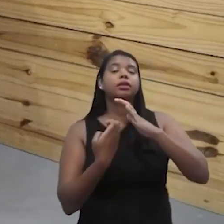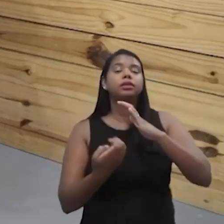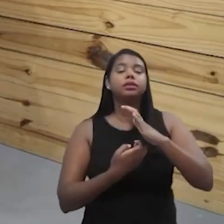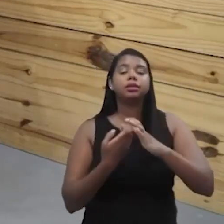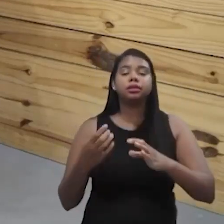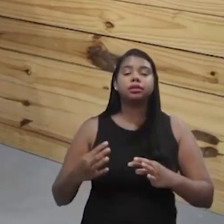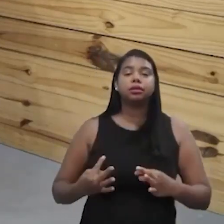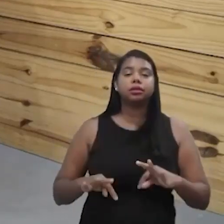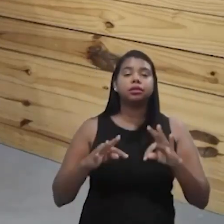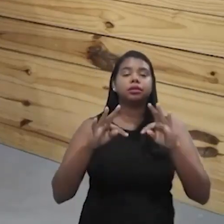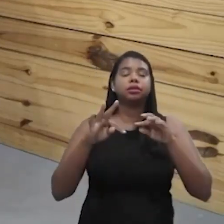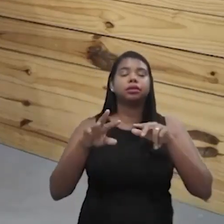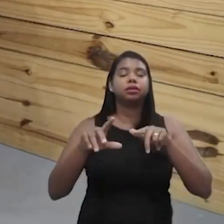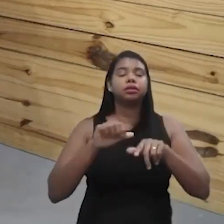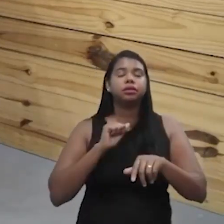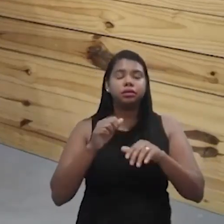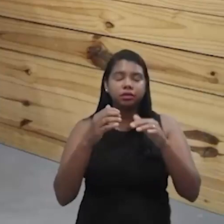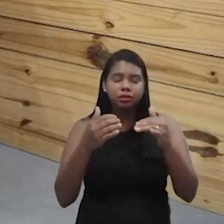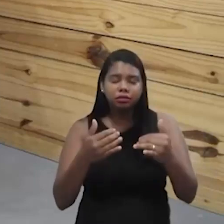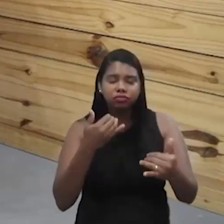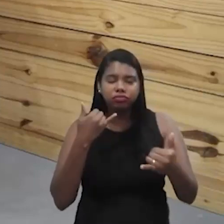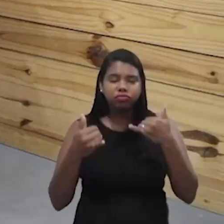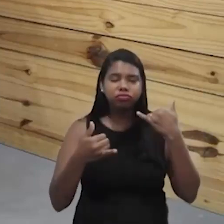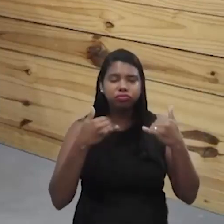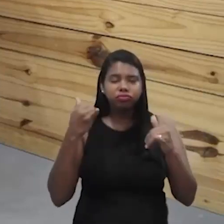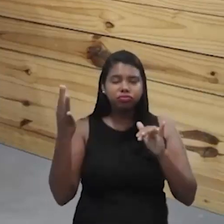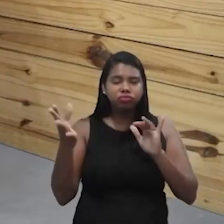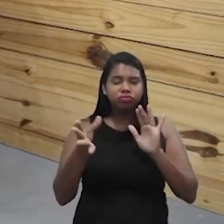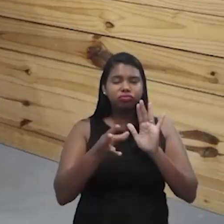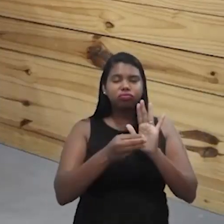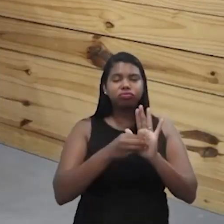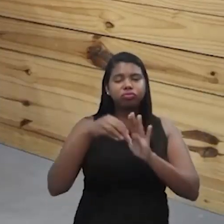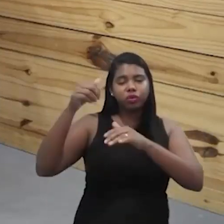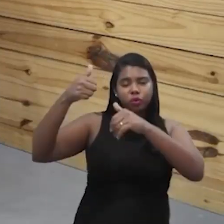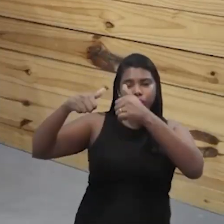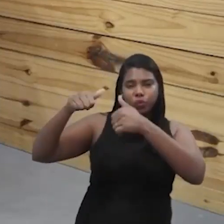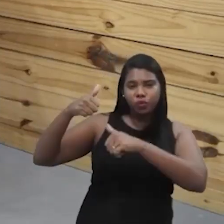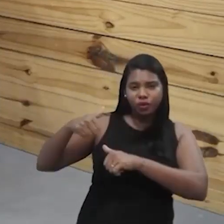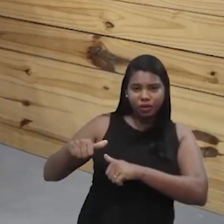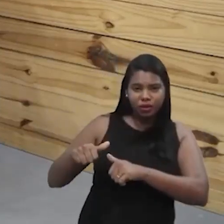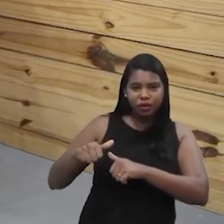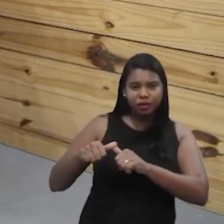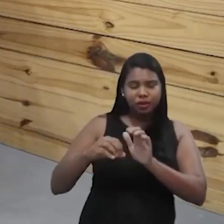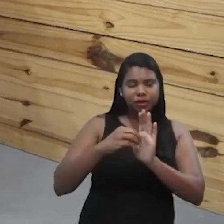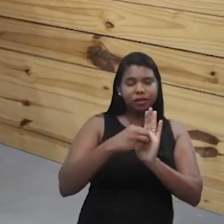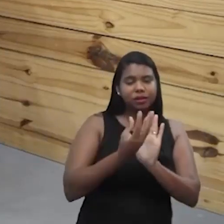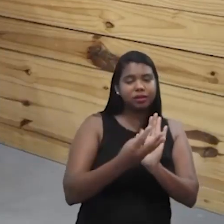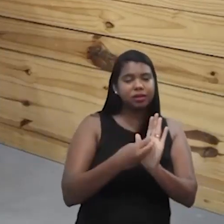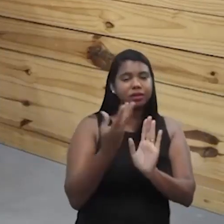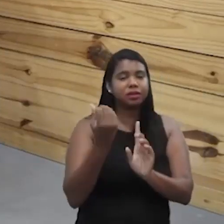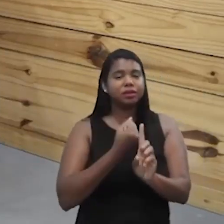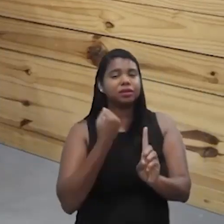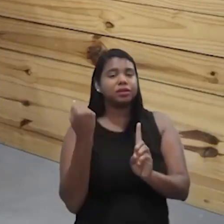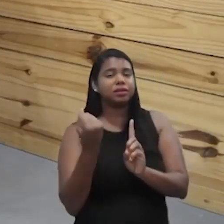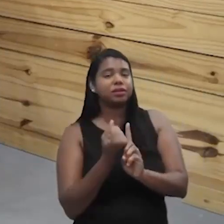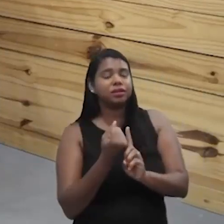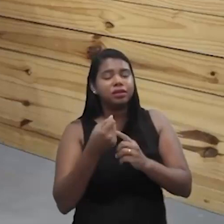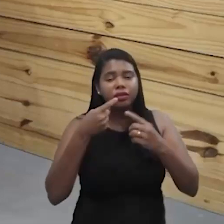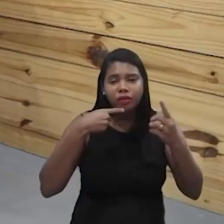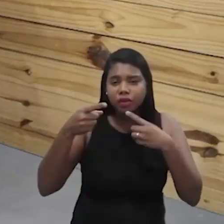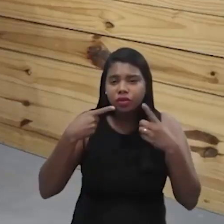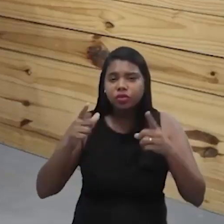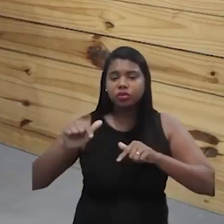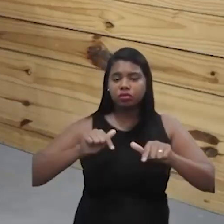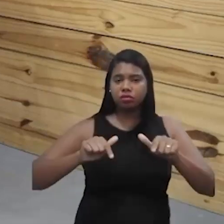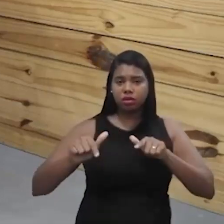vão se apropriar dessas informações do analista de mídias sociais, que vem trabalhando, que vem discutindo